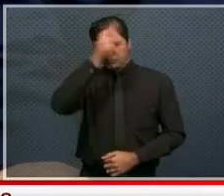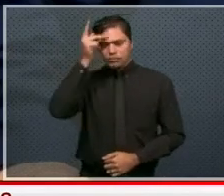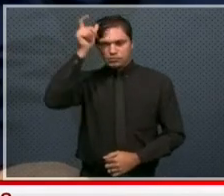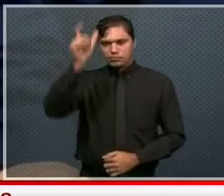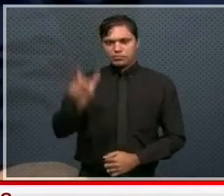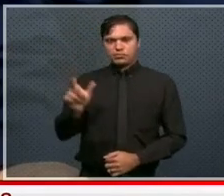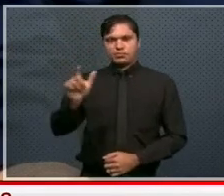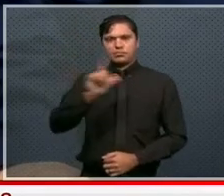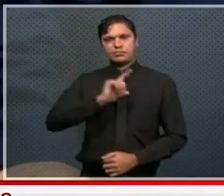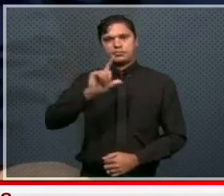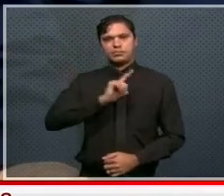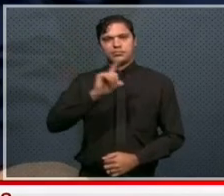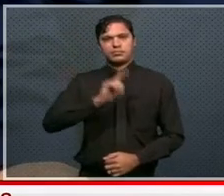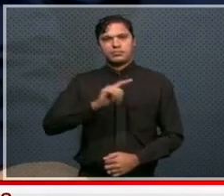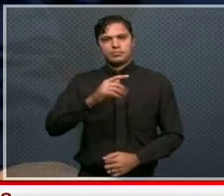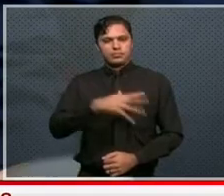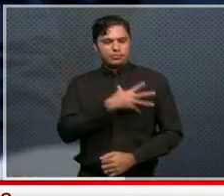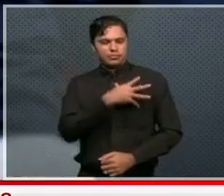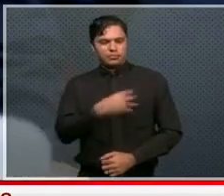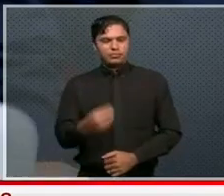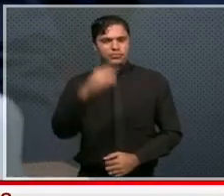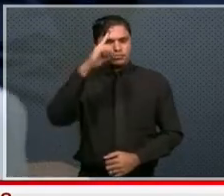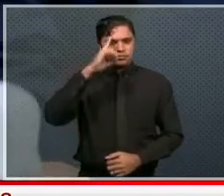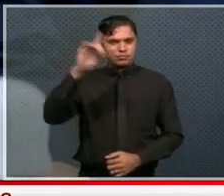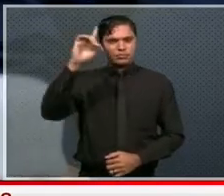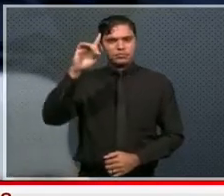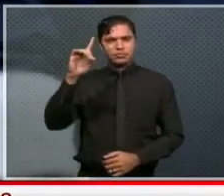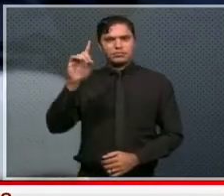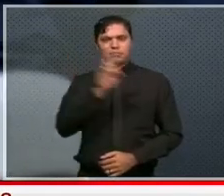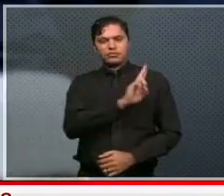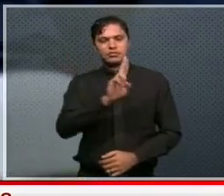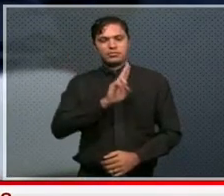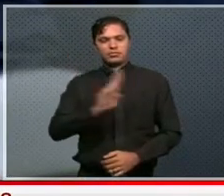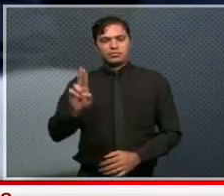o filho de Deus Duas vezes no nome